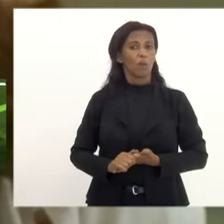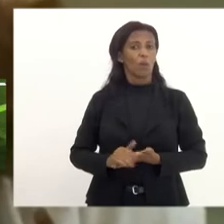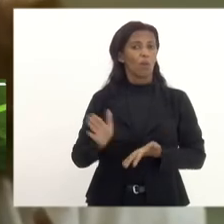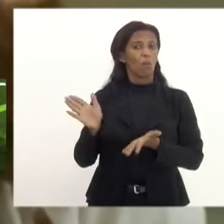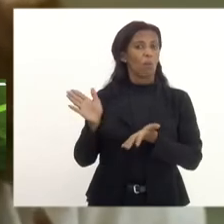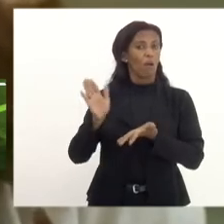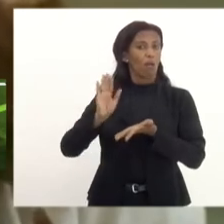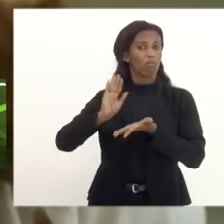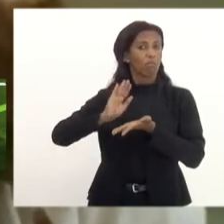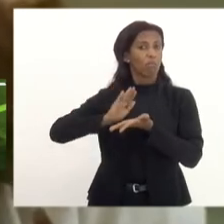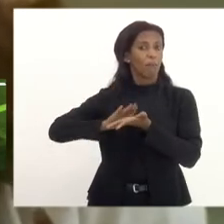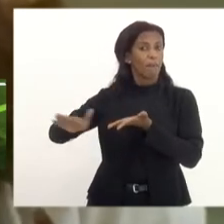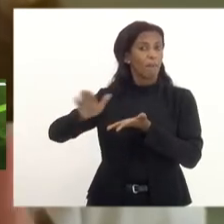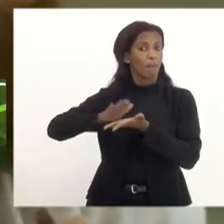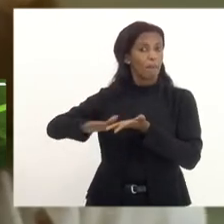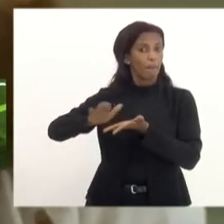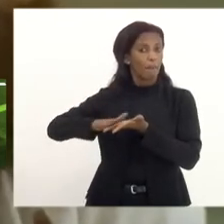demanda